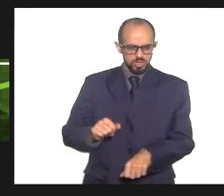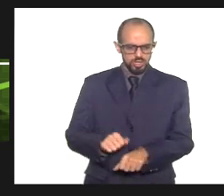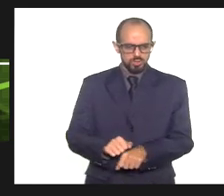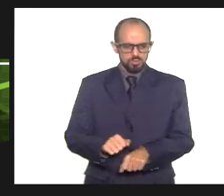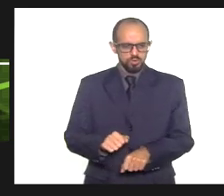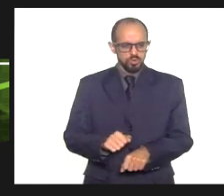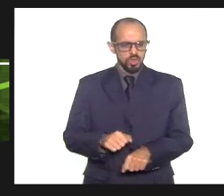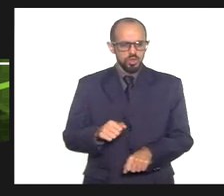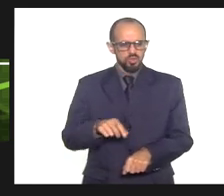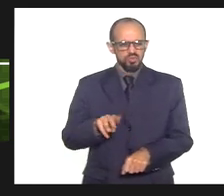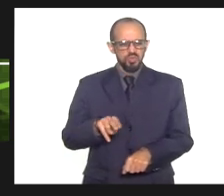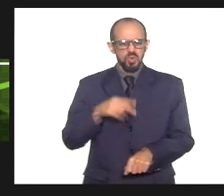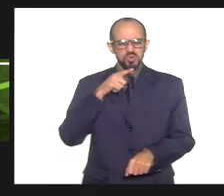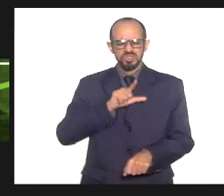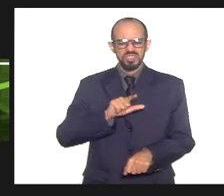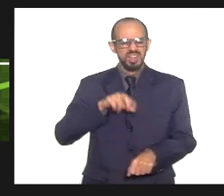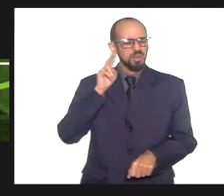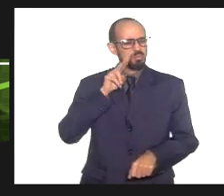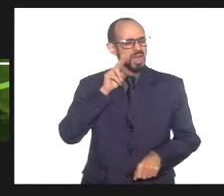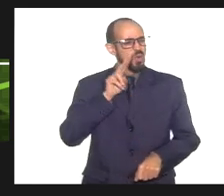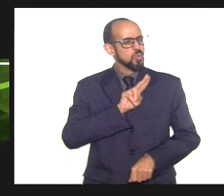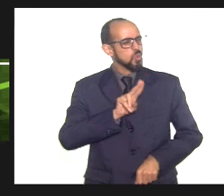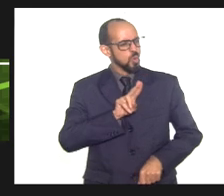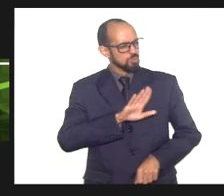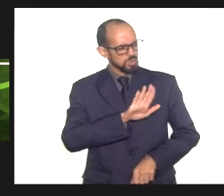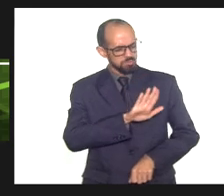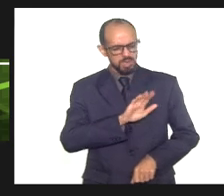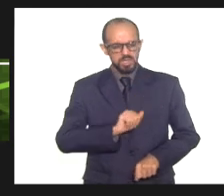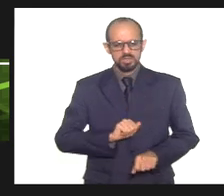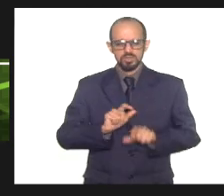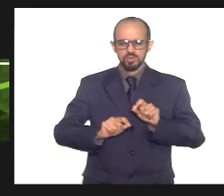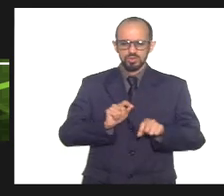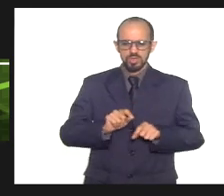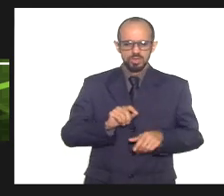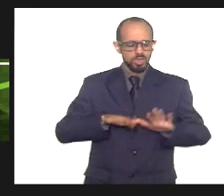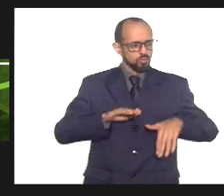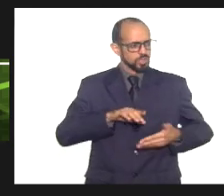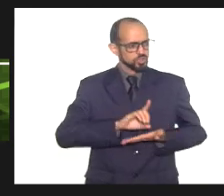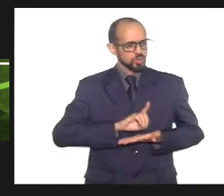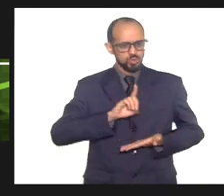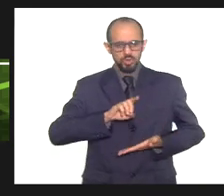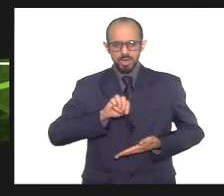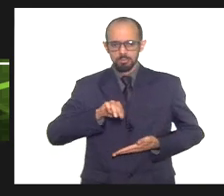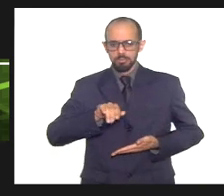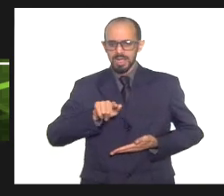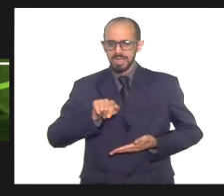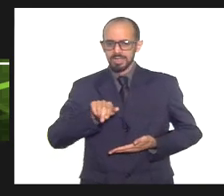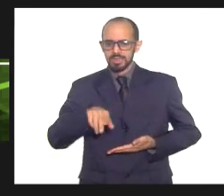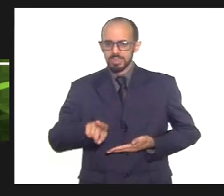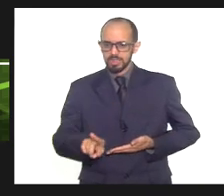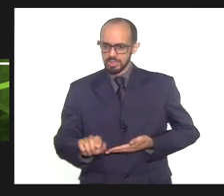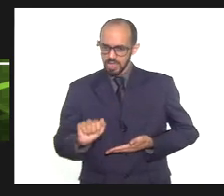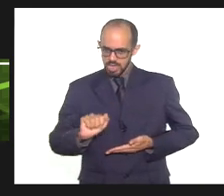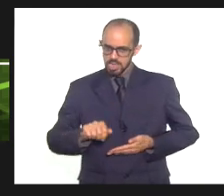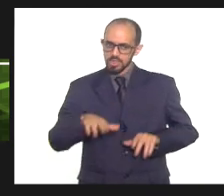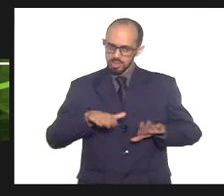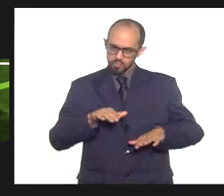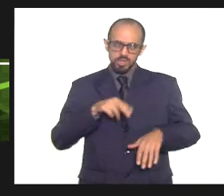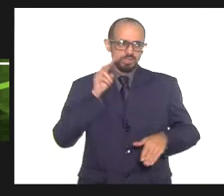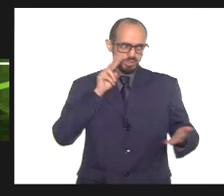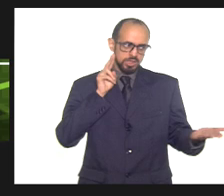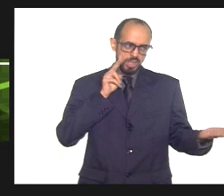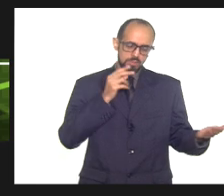eu não vou conseguir lembrar o nome, mas a doutora Magda Chambriá irá refrescar minha